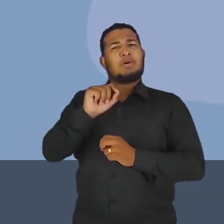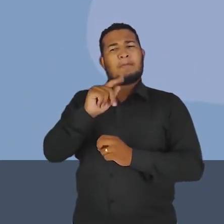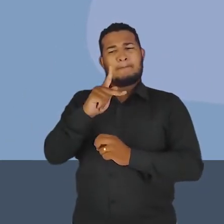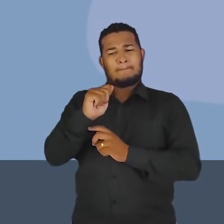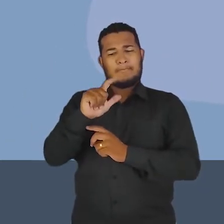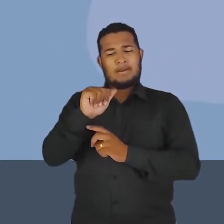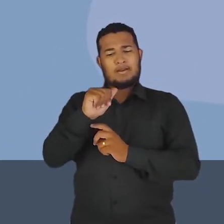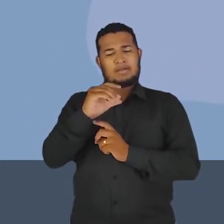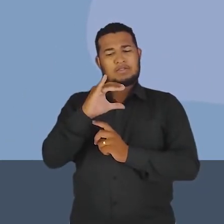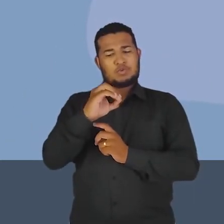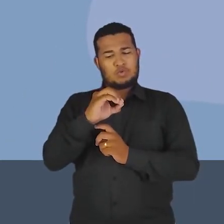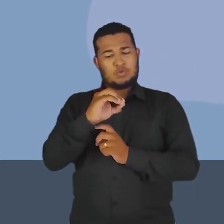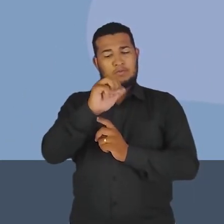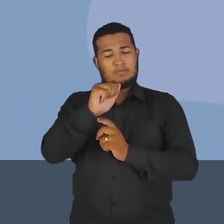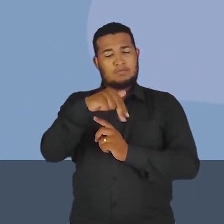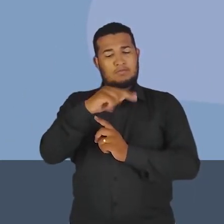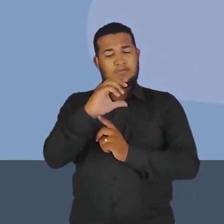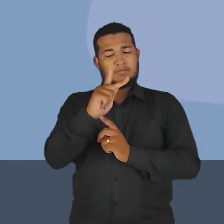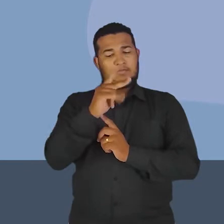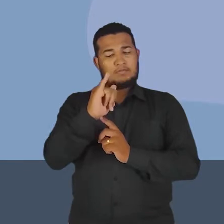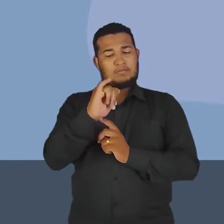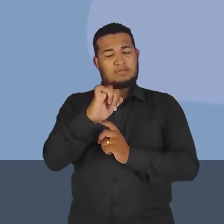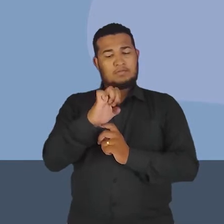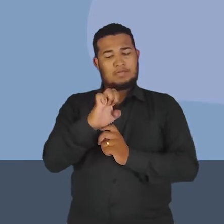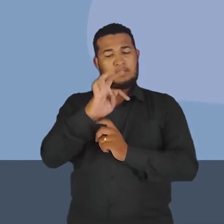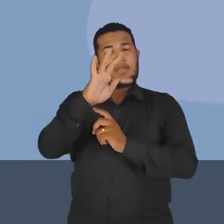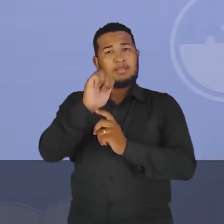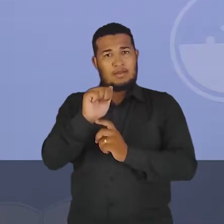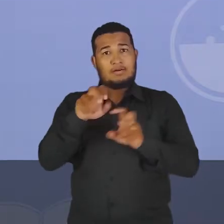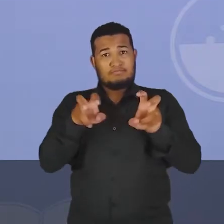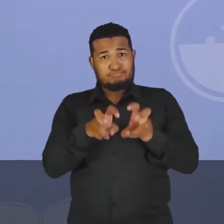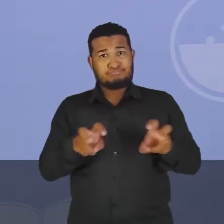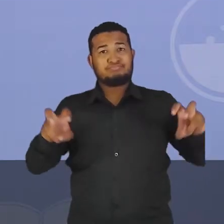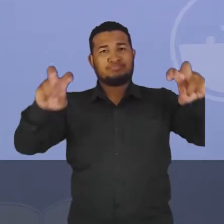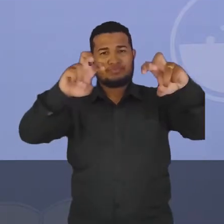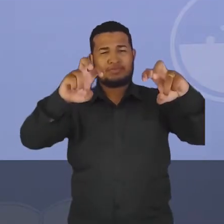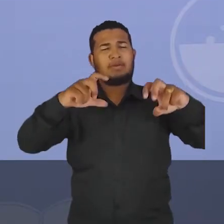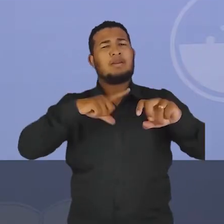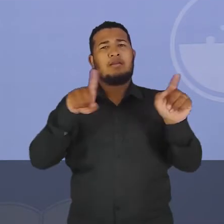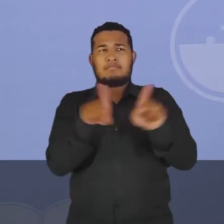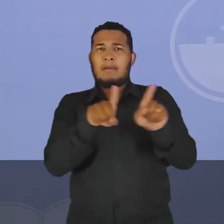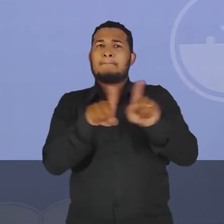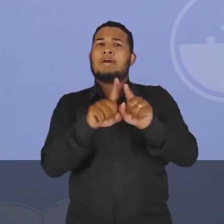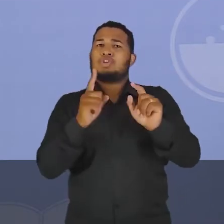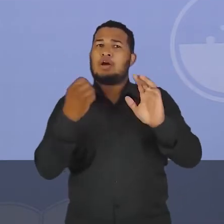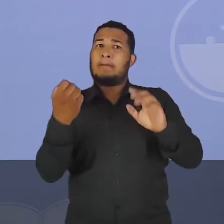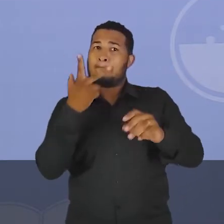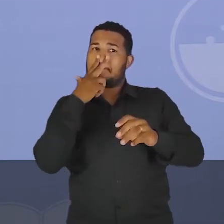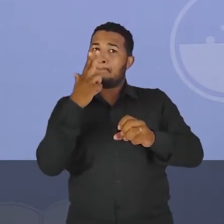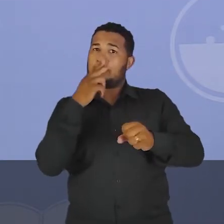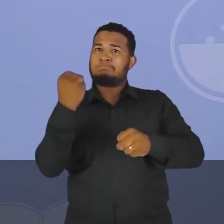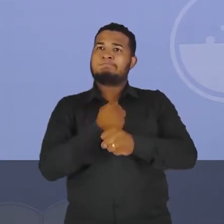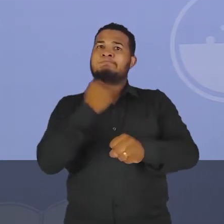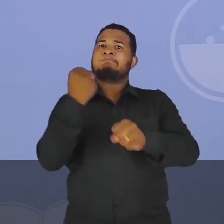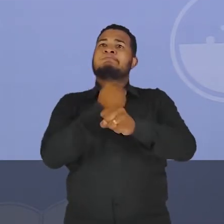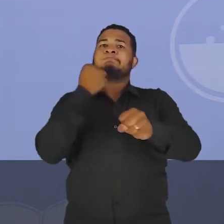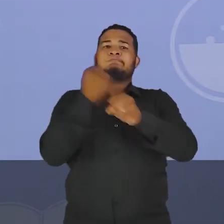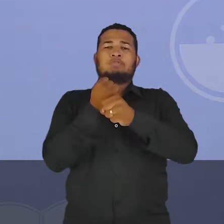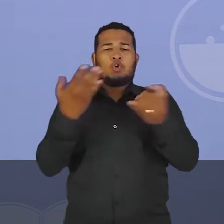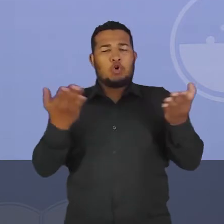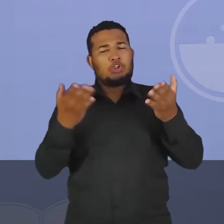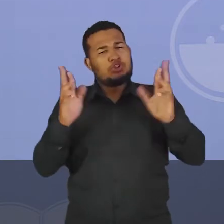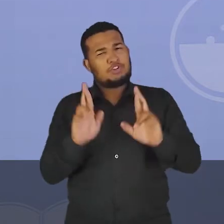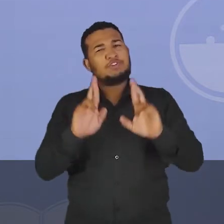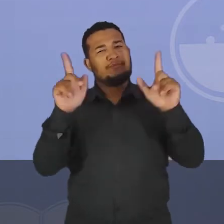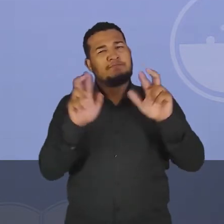sede do governo do estado, né? Essa imagem de 1909. Também é uma construção colonial. Obviamente passou por muitas reformas, hoje a gente tem